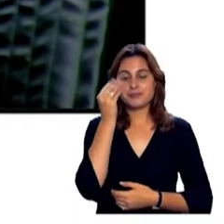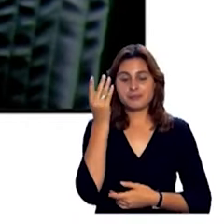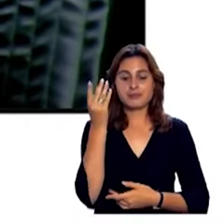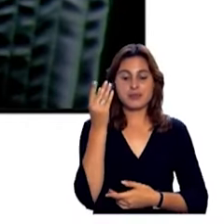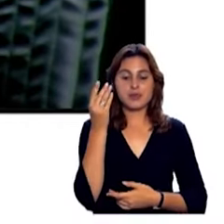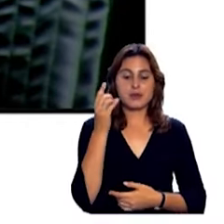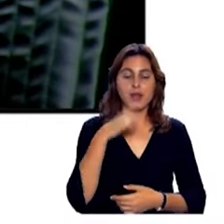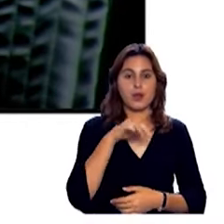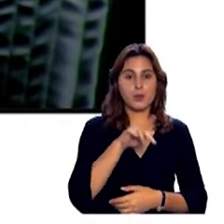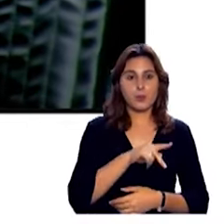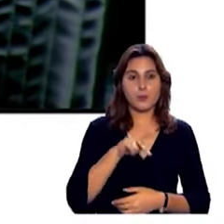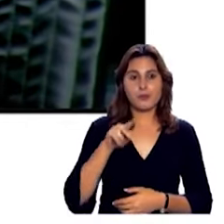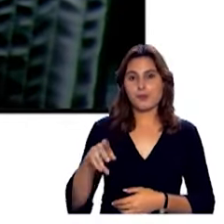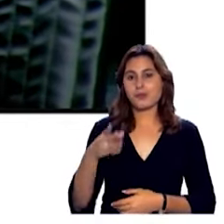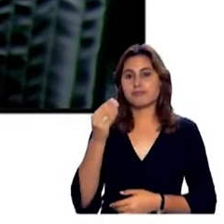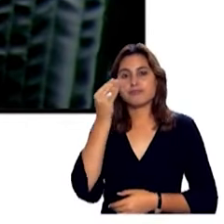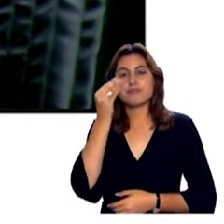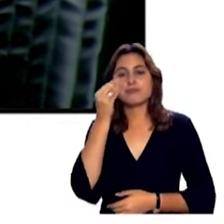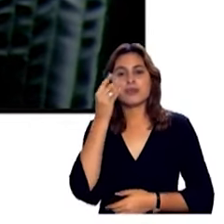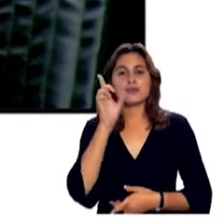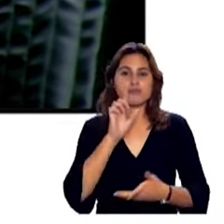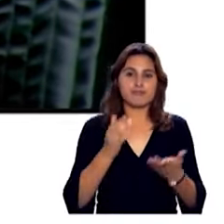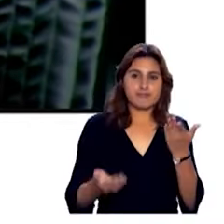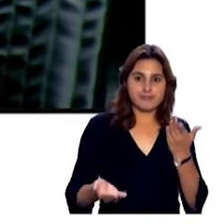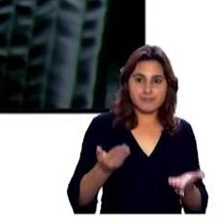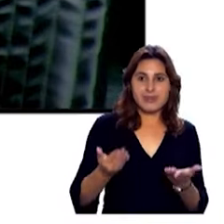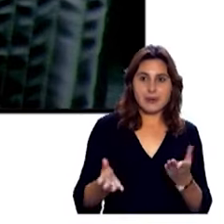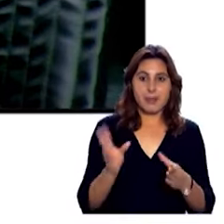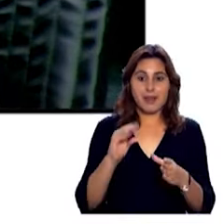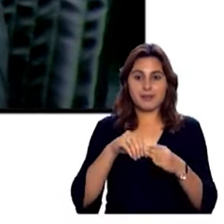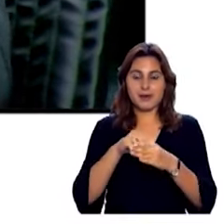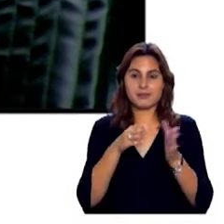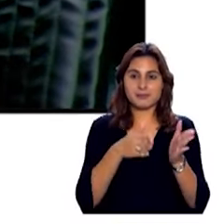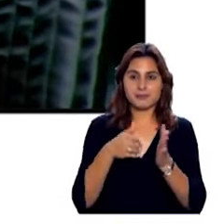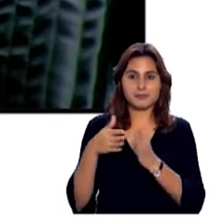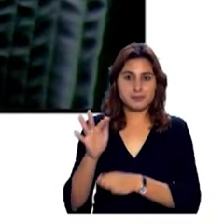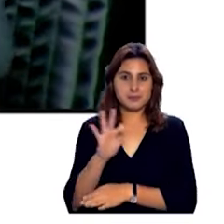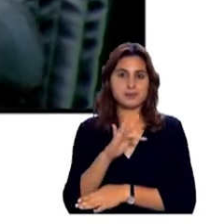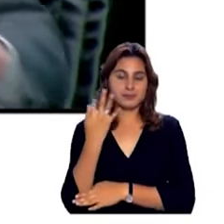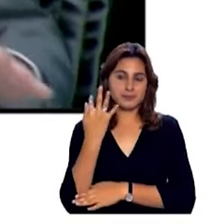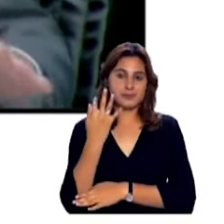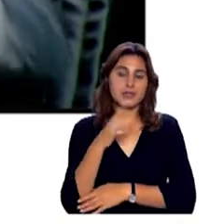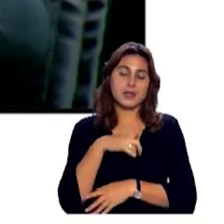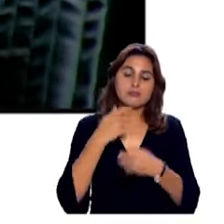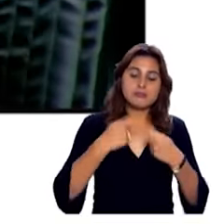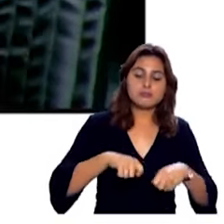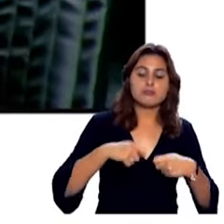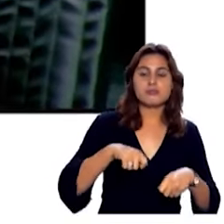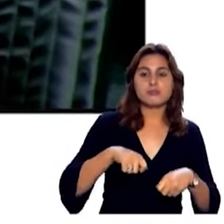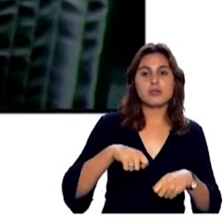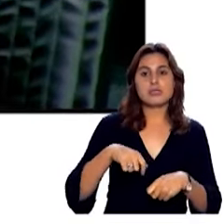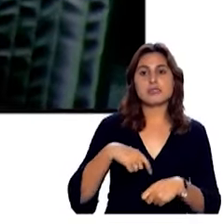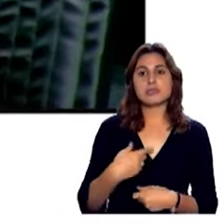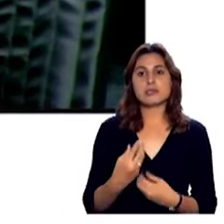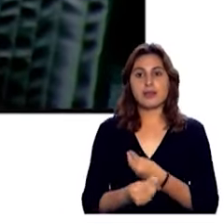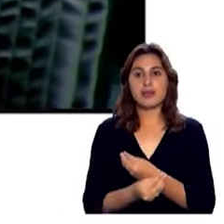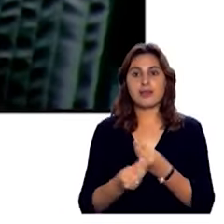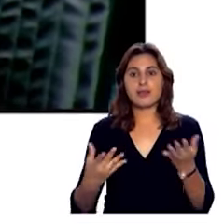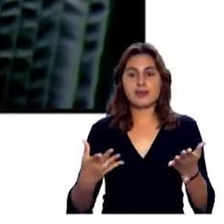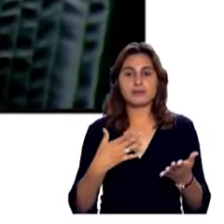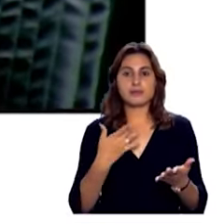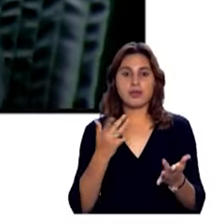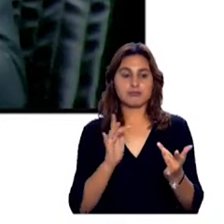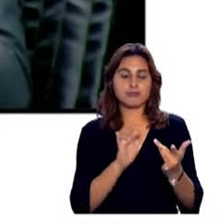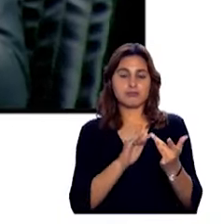professores uma tentativa de equilibrar dentro do modelo francês a necessidade de oferecer acesso ao